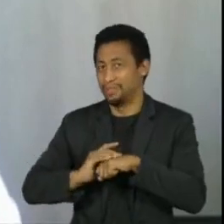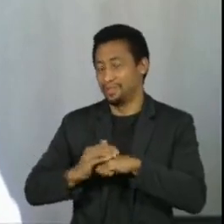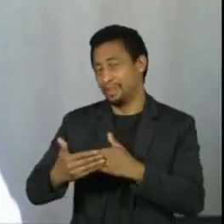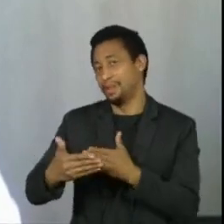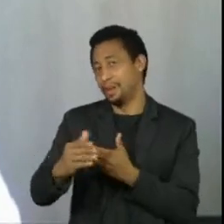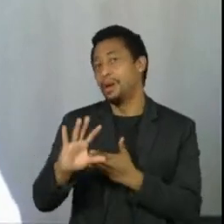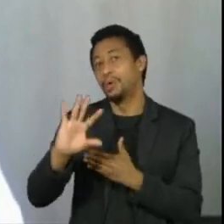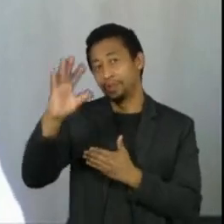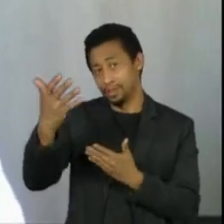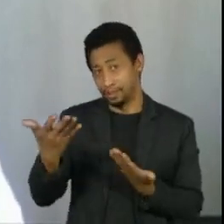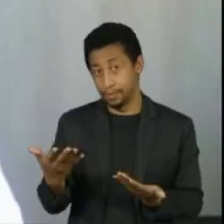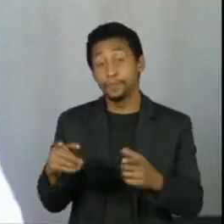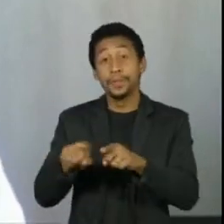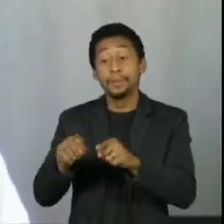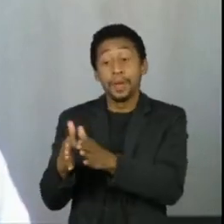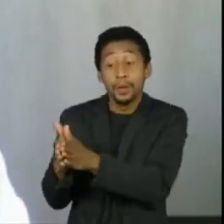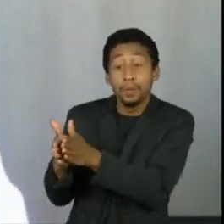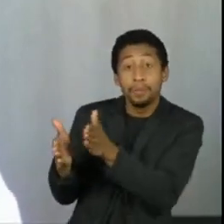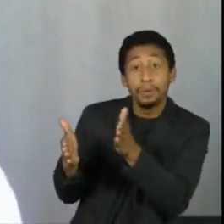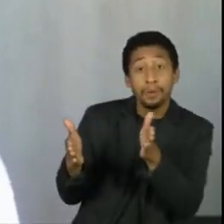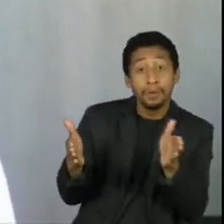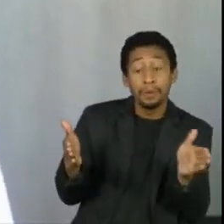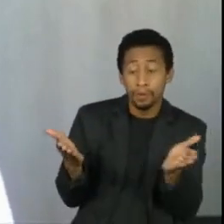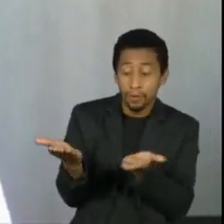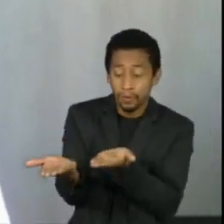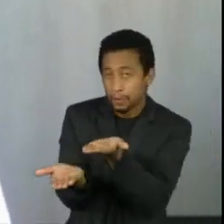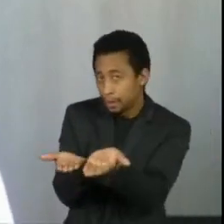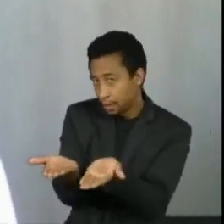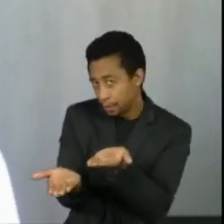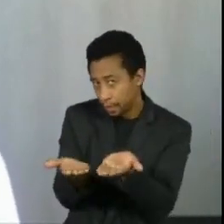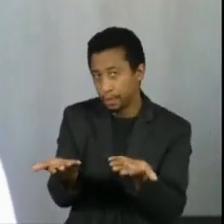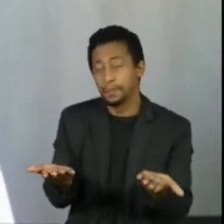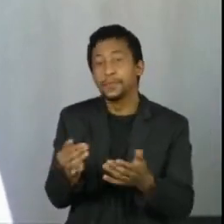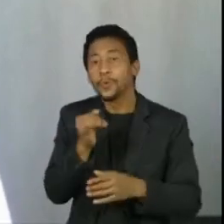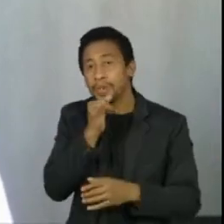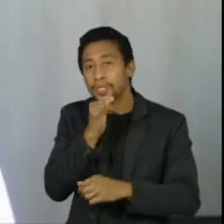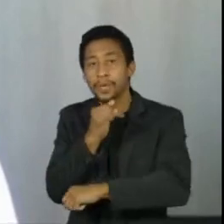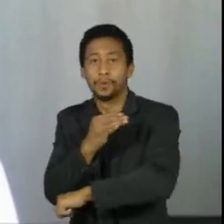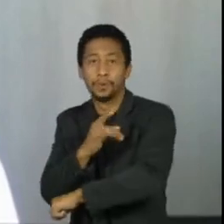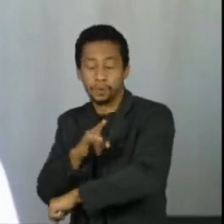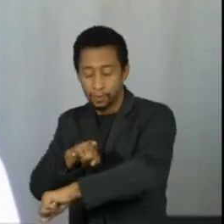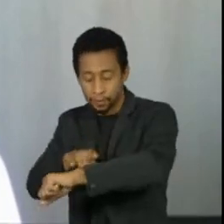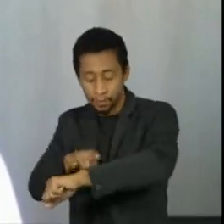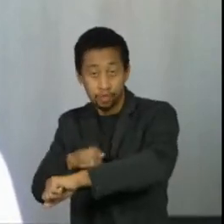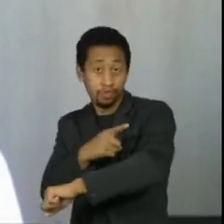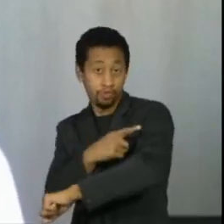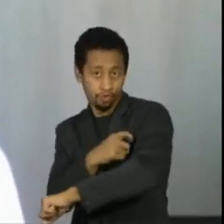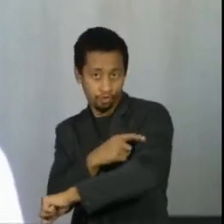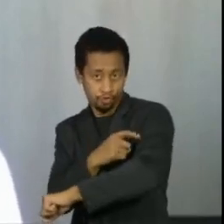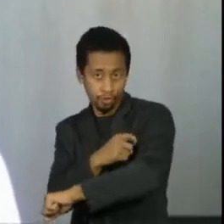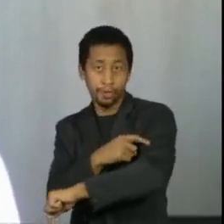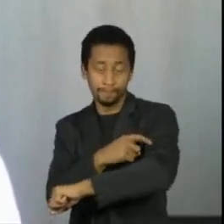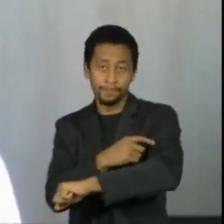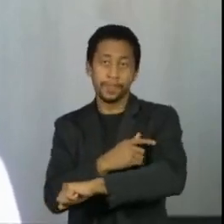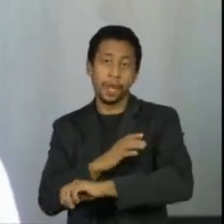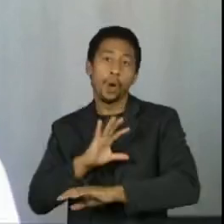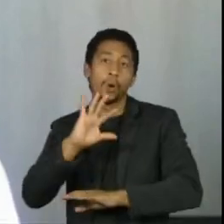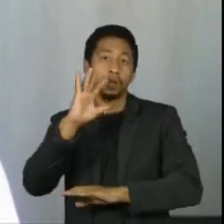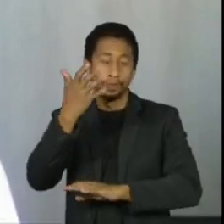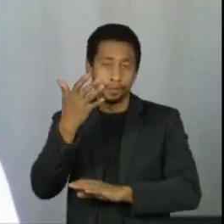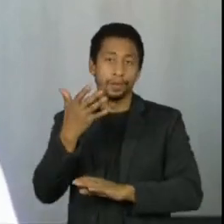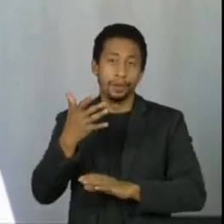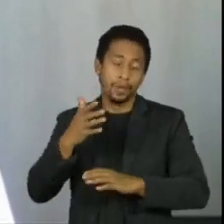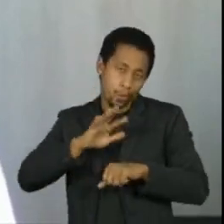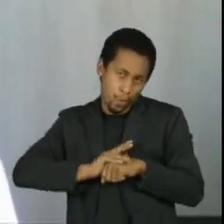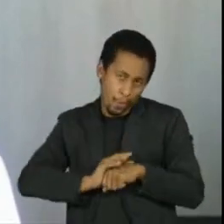o tempo de tratamento, né? Por exemplo, para uma infecção urinária numa pessoa saudável, hoje nós temos tratamentos de dose